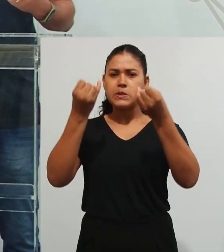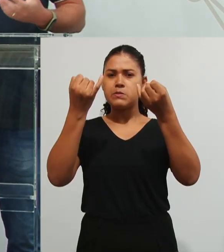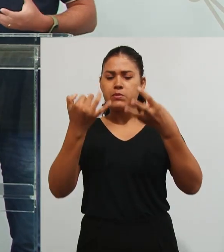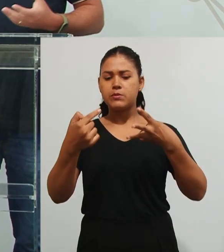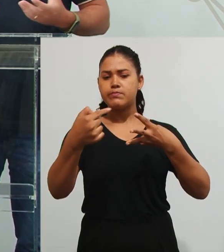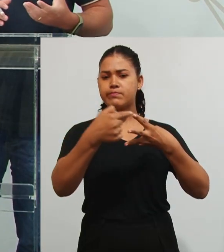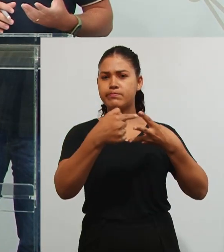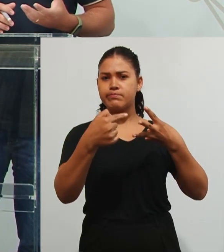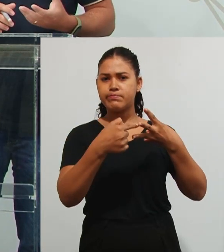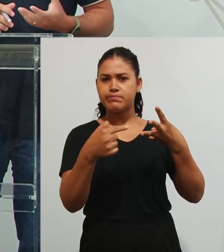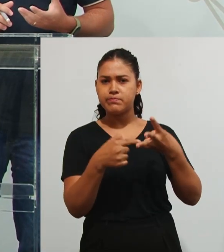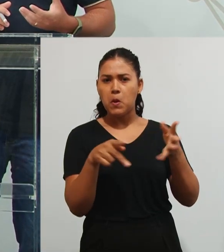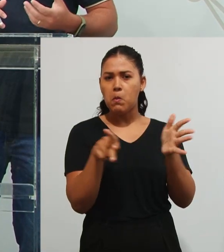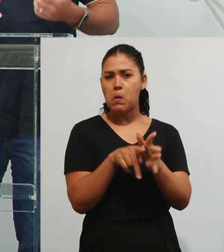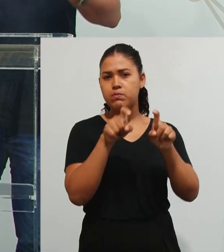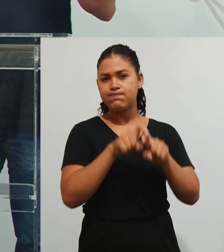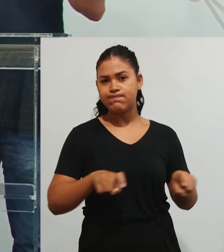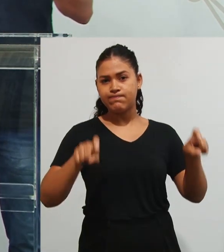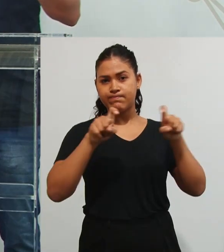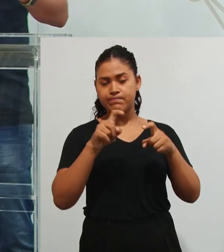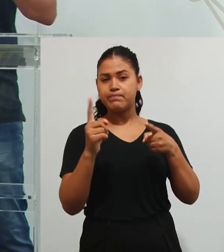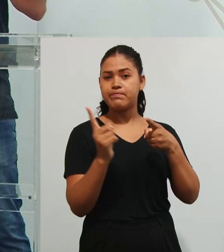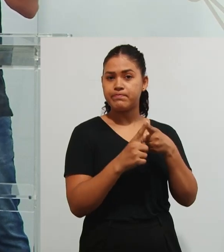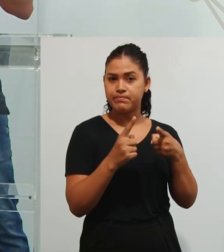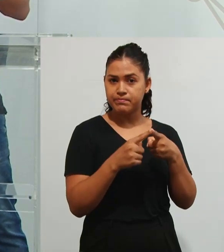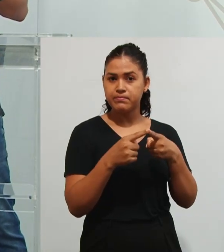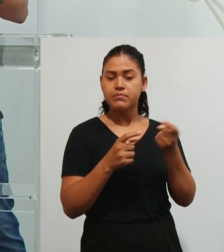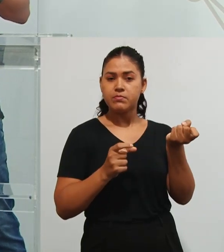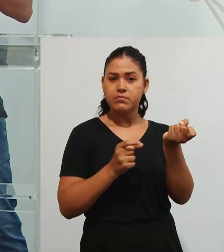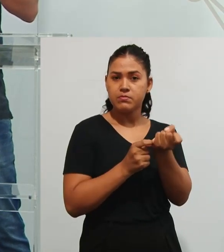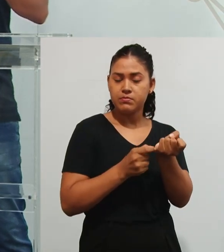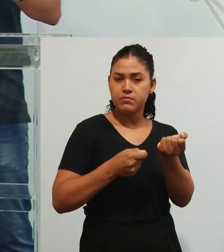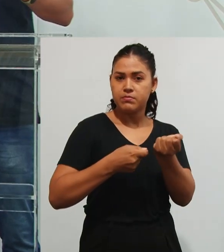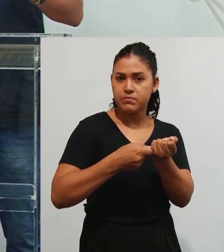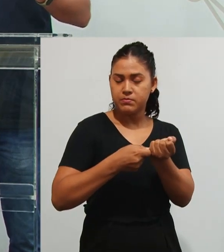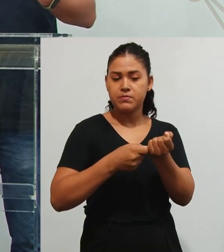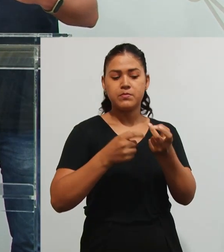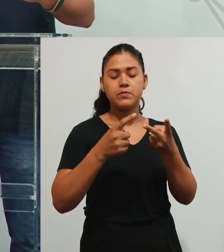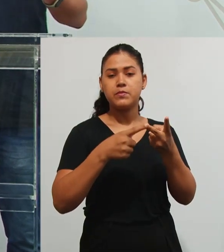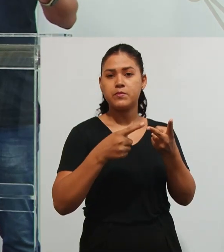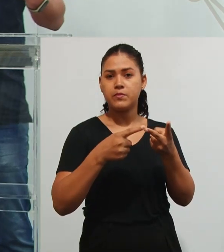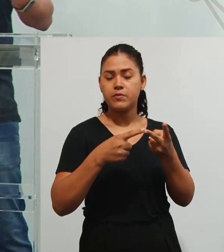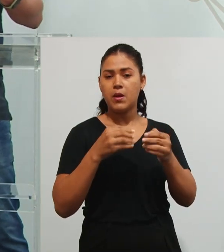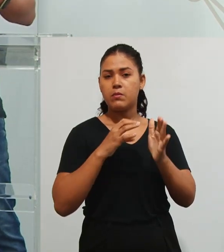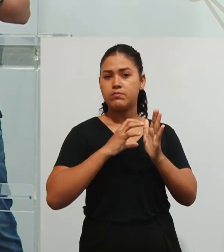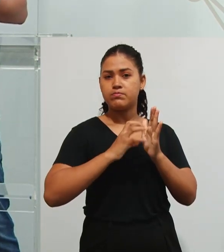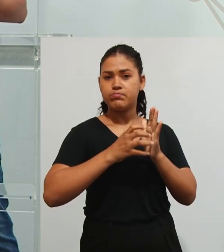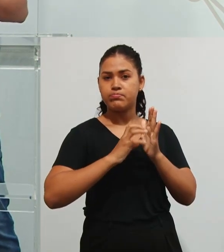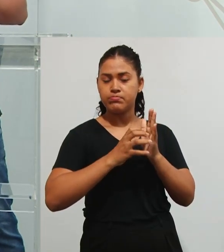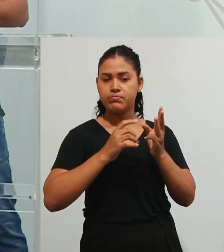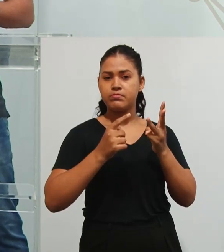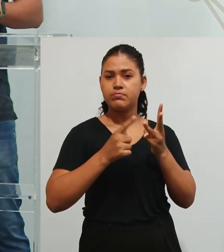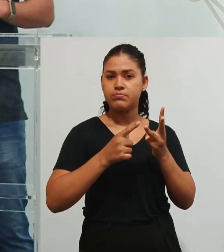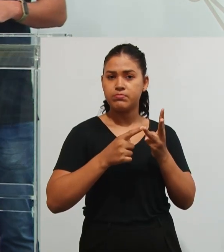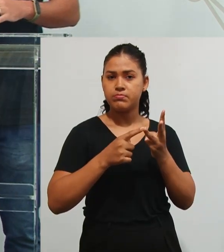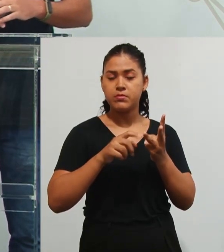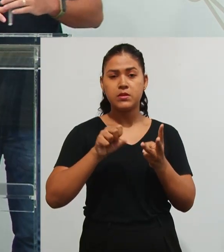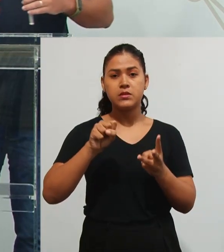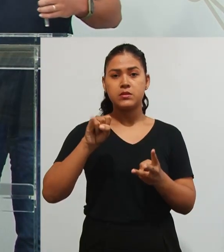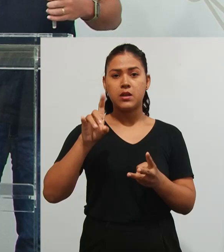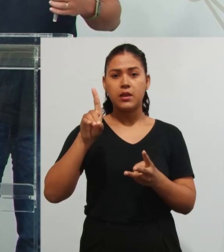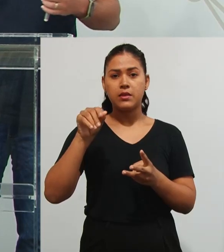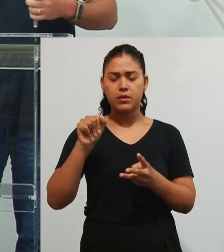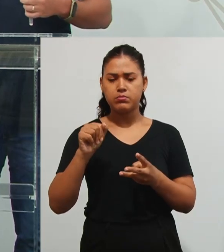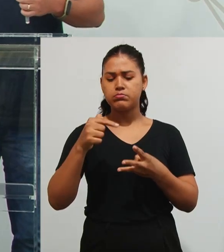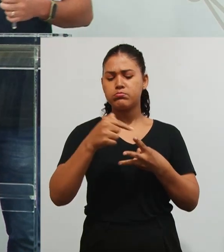operações básicas que o computador executa: entrada, processamento e saída. Tanto a entrada quanto a saída, elas